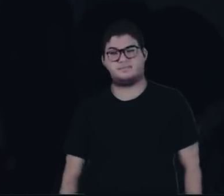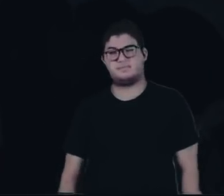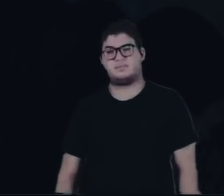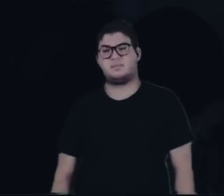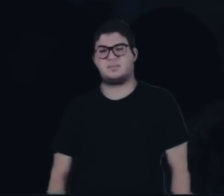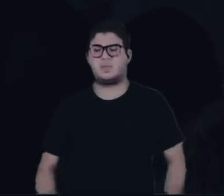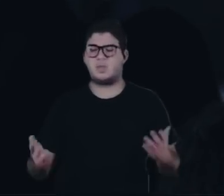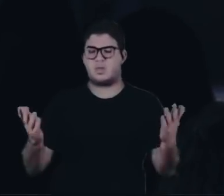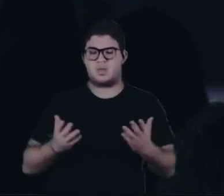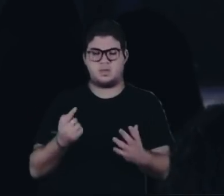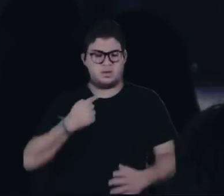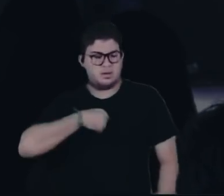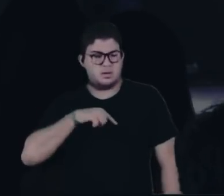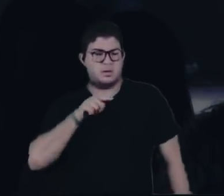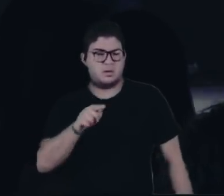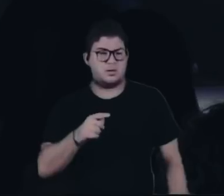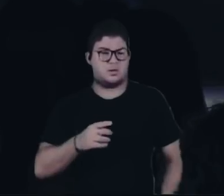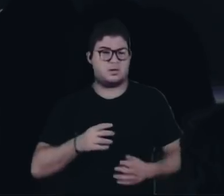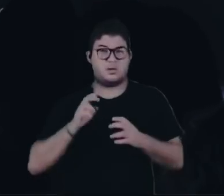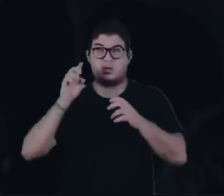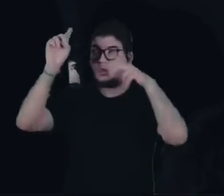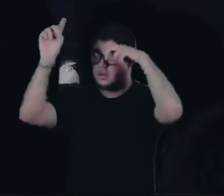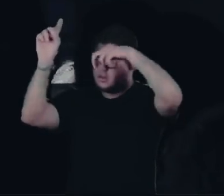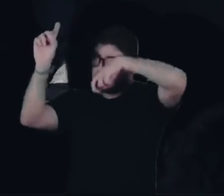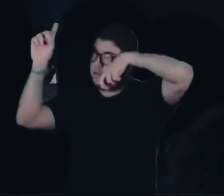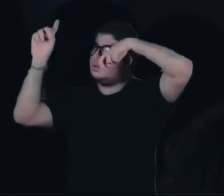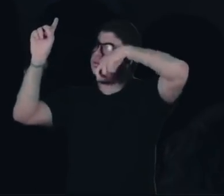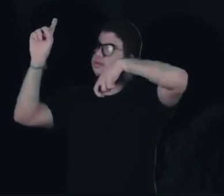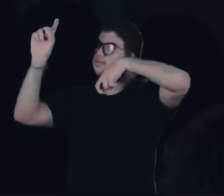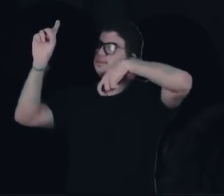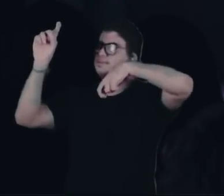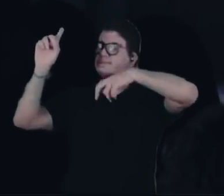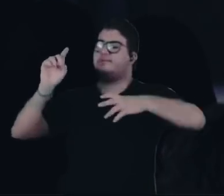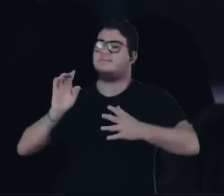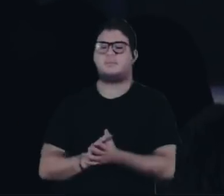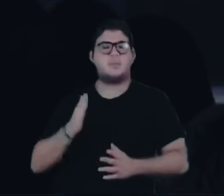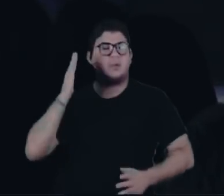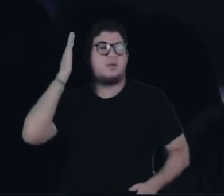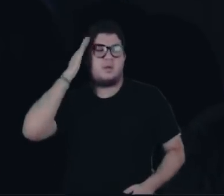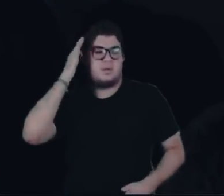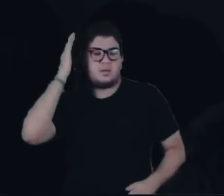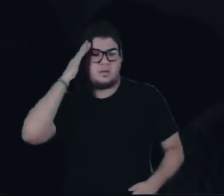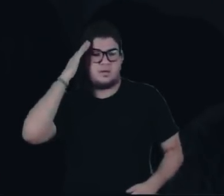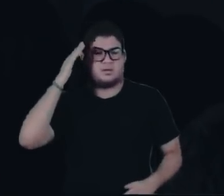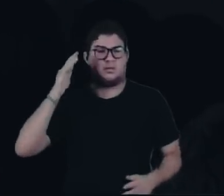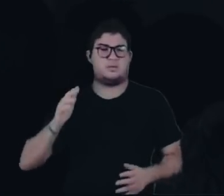Que hoje eu e você nos coloquemos diante da presença do Senhor, entendendo